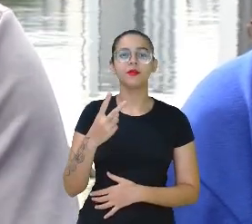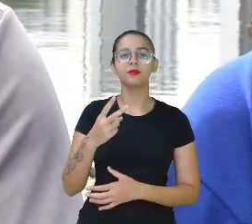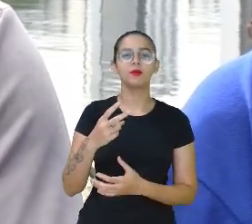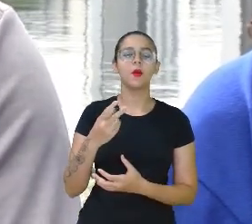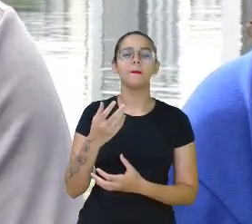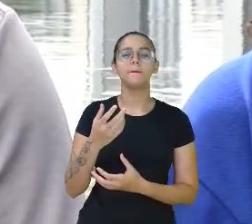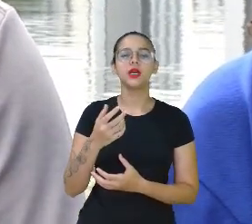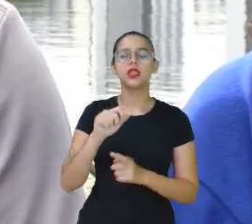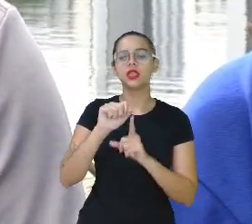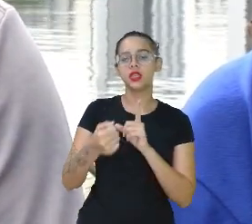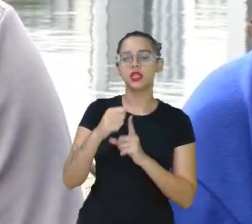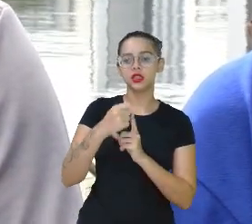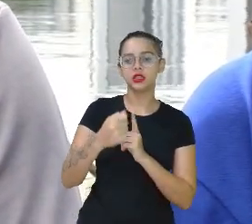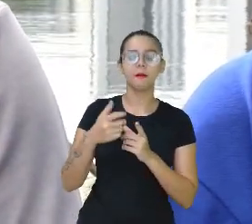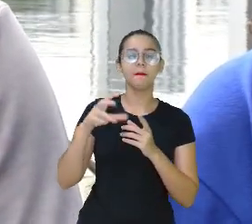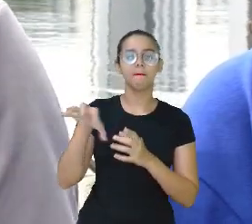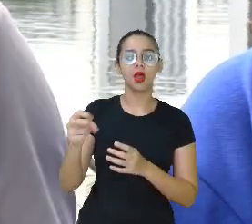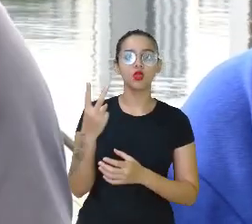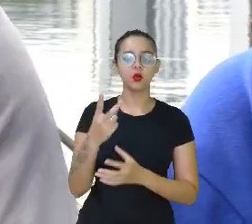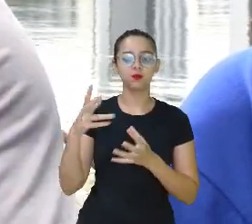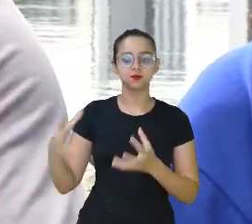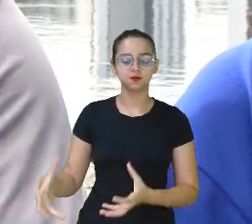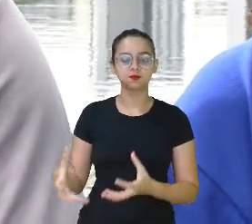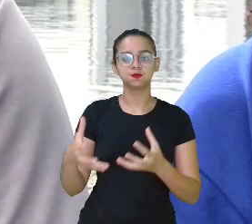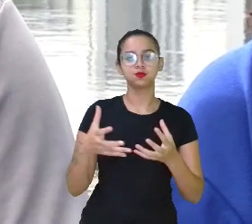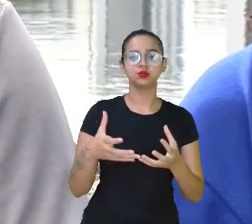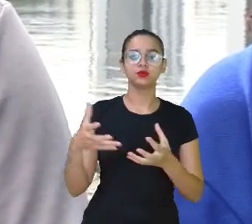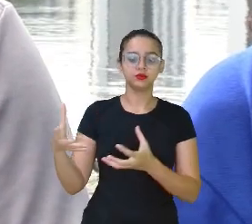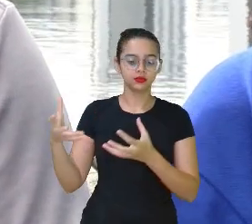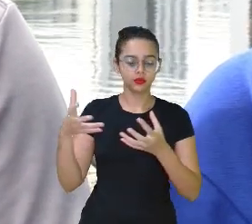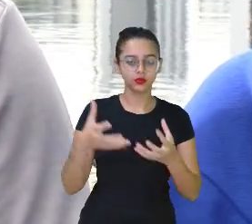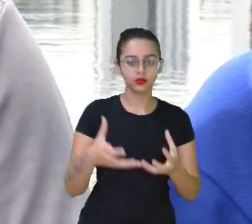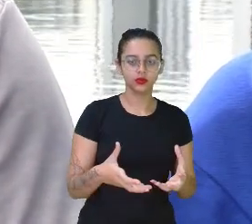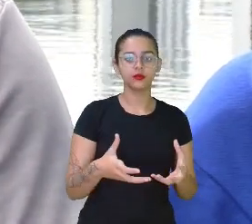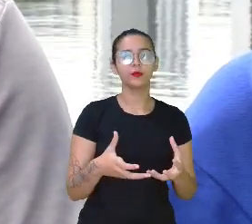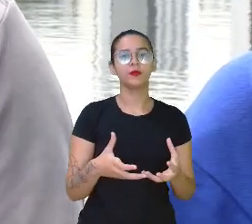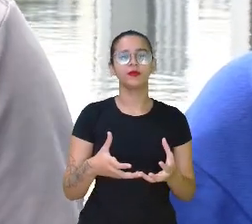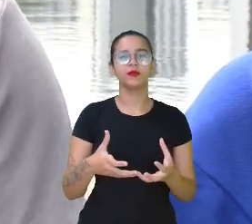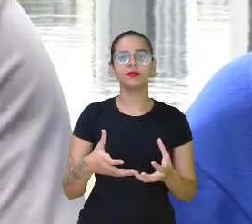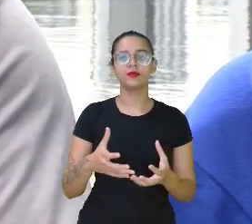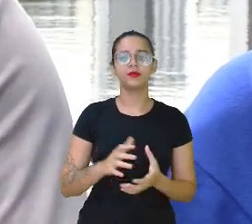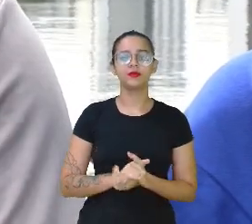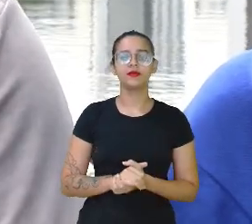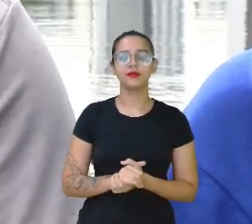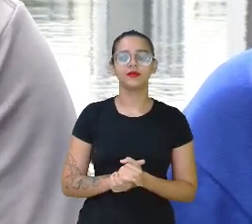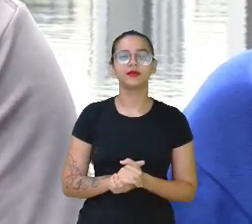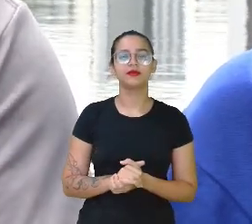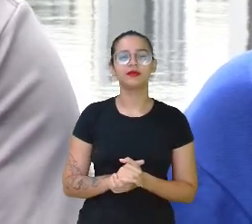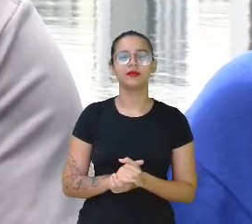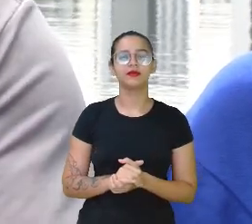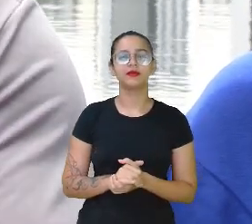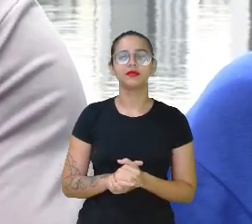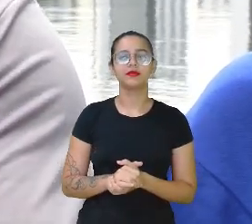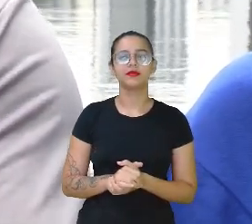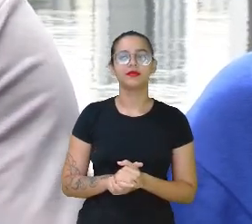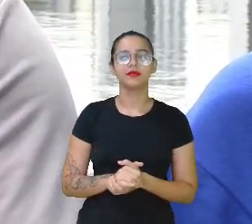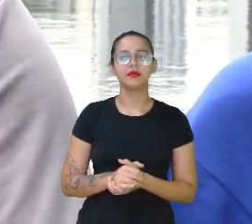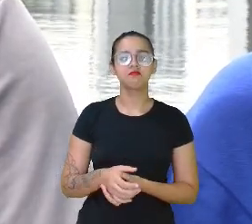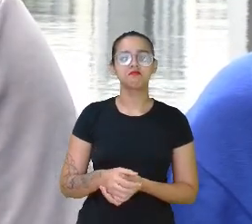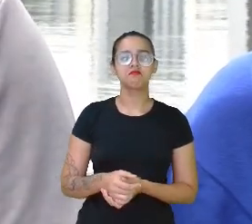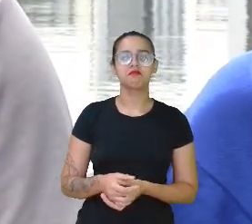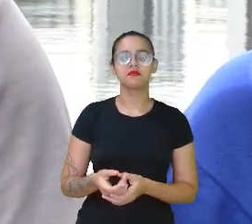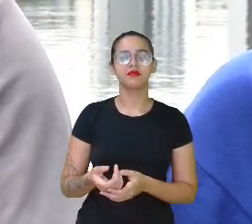bananeira que tinha lá no Monteiro, botaria 2 pauzinhos, né, ou 3, finhava no outro e descia de rio